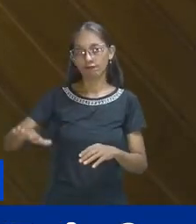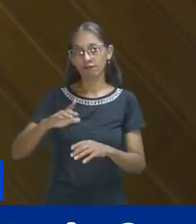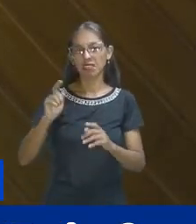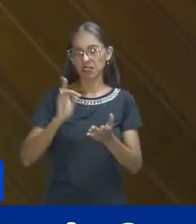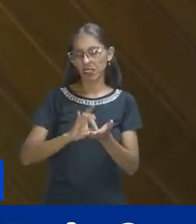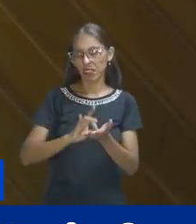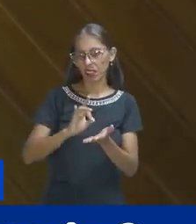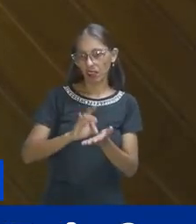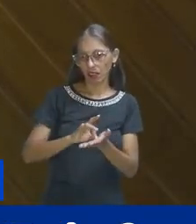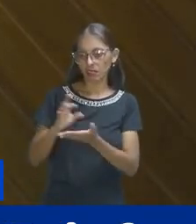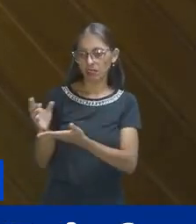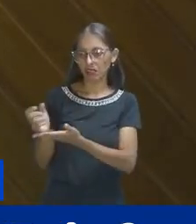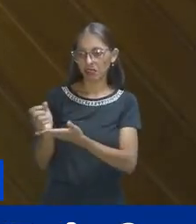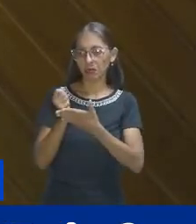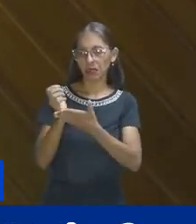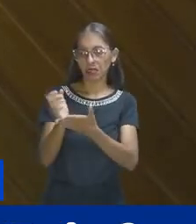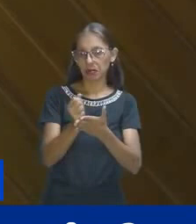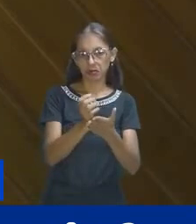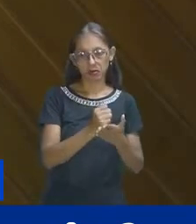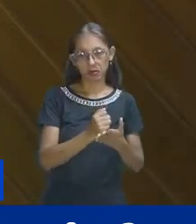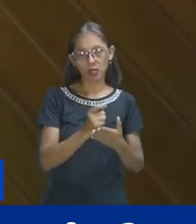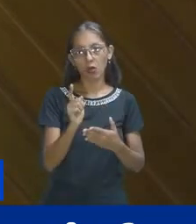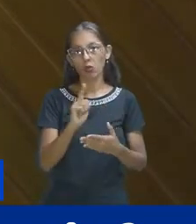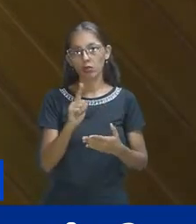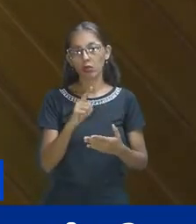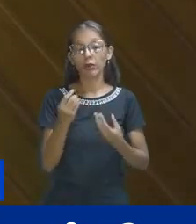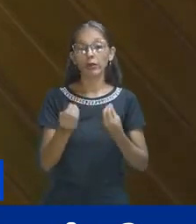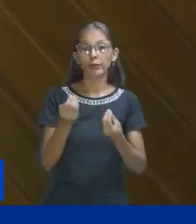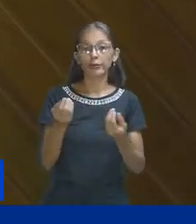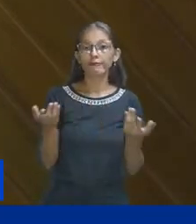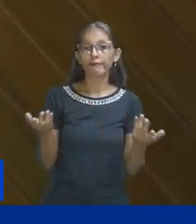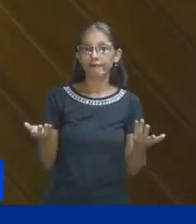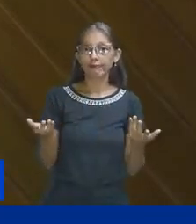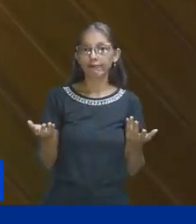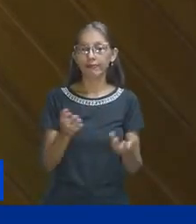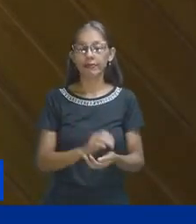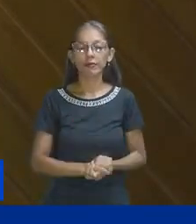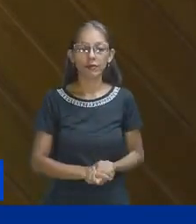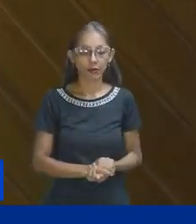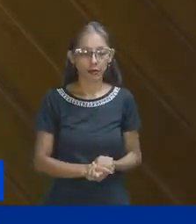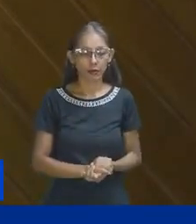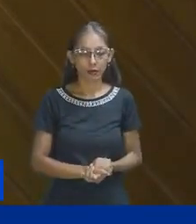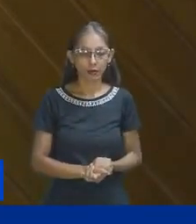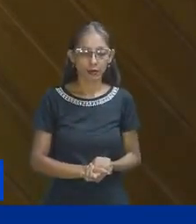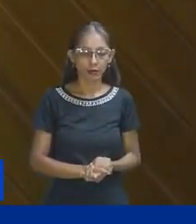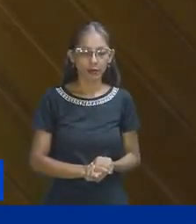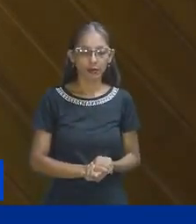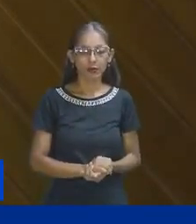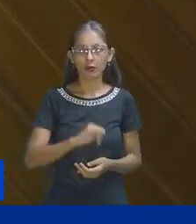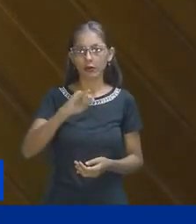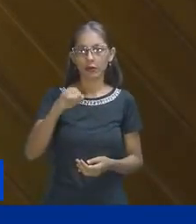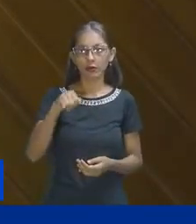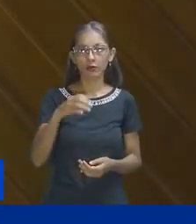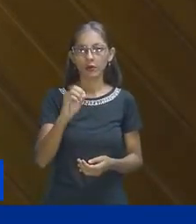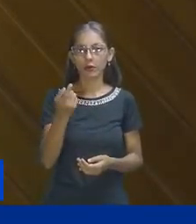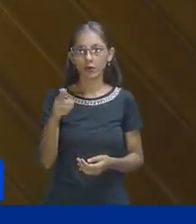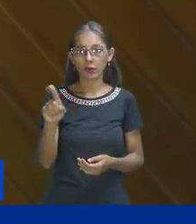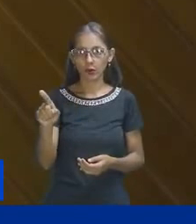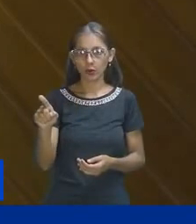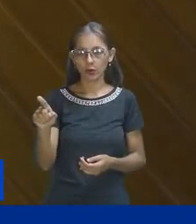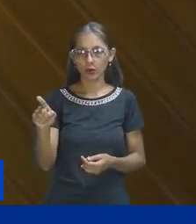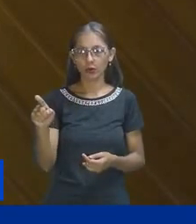Excelência, nesse dia, como isso tudo aqui se desencadeou? João Diomedes, ele é motorista